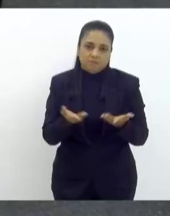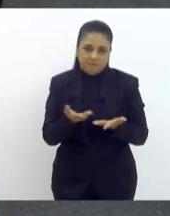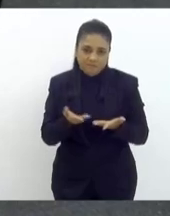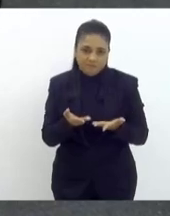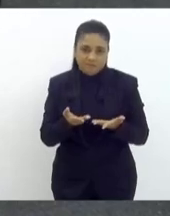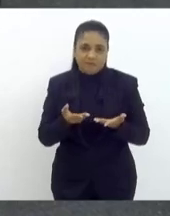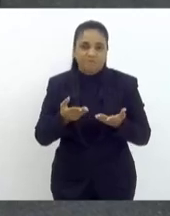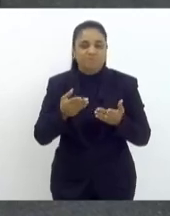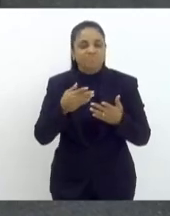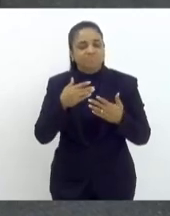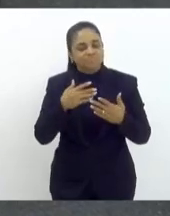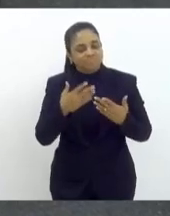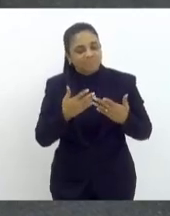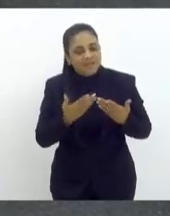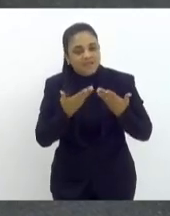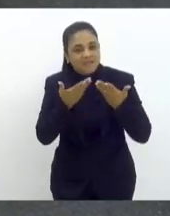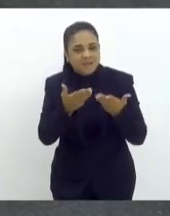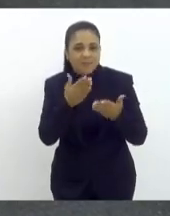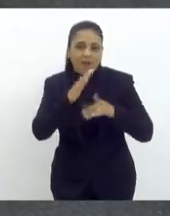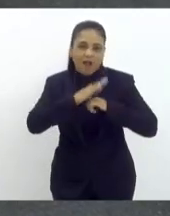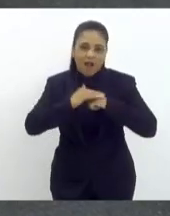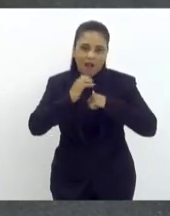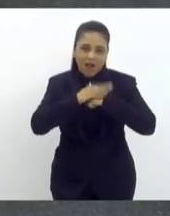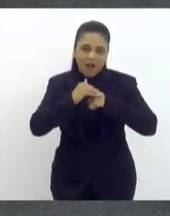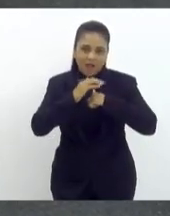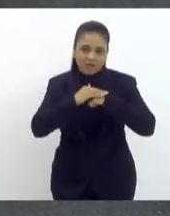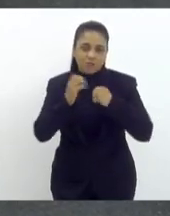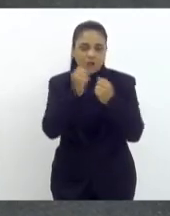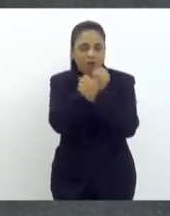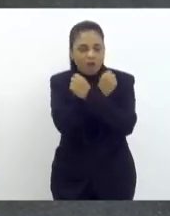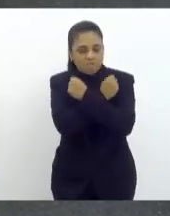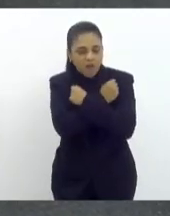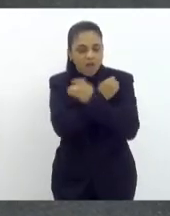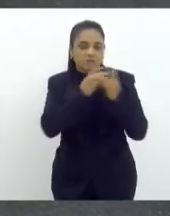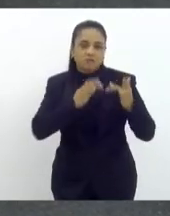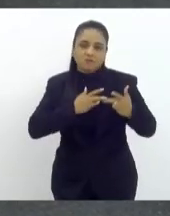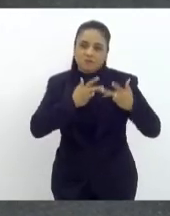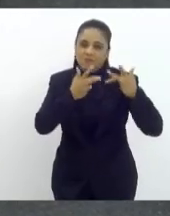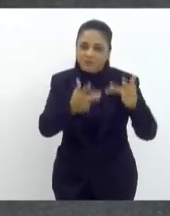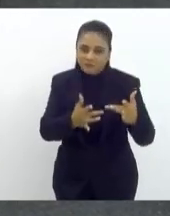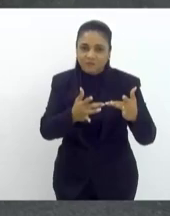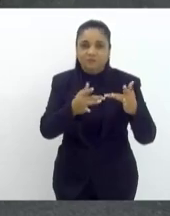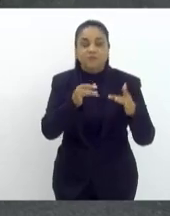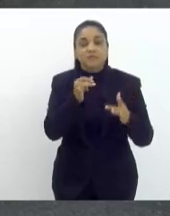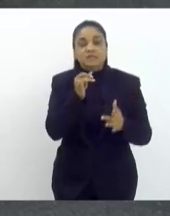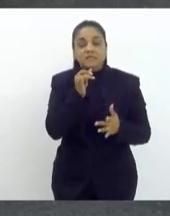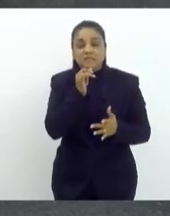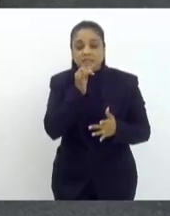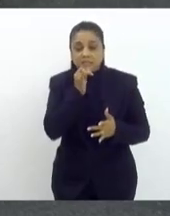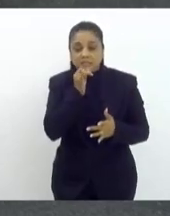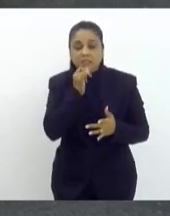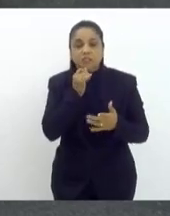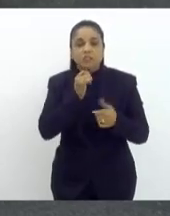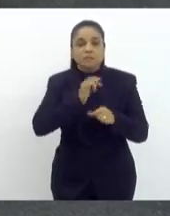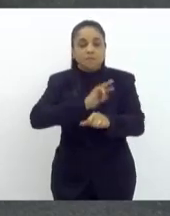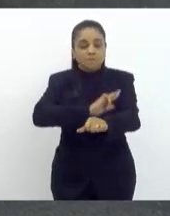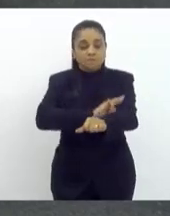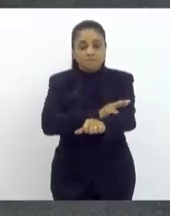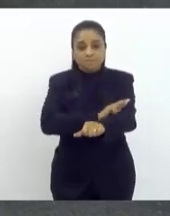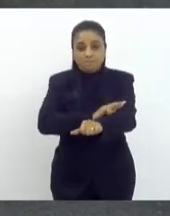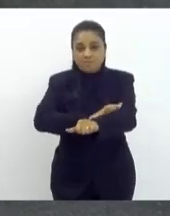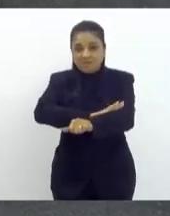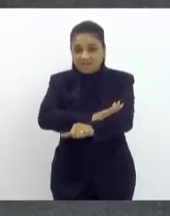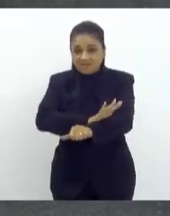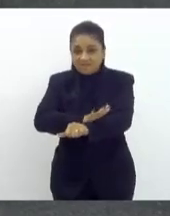receba todo o nosso carinho receba todo o nosso abraço e nossa solidariedade em relação a esse triste ato de racismo e violência